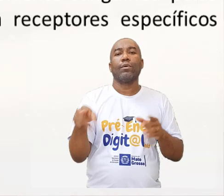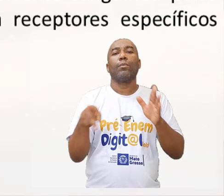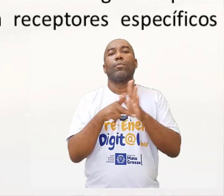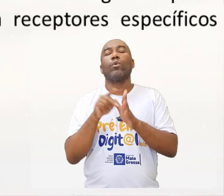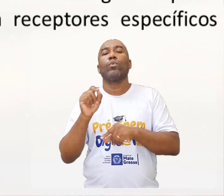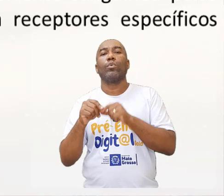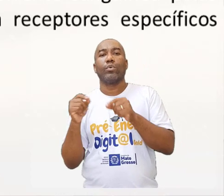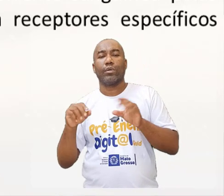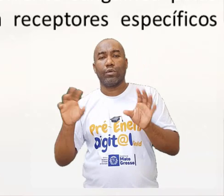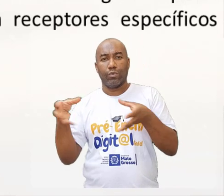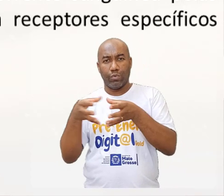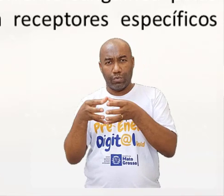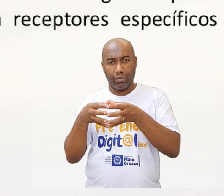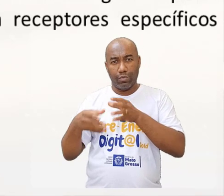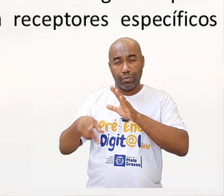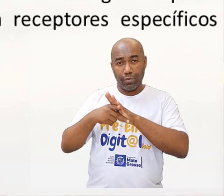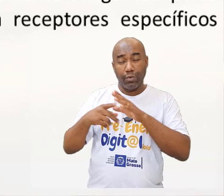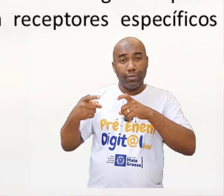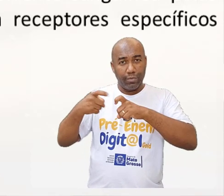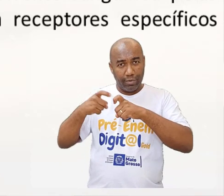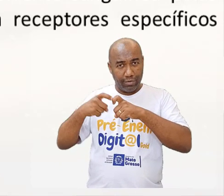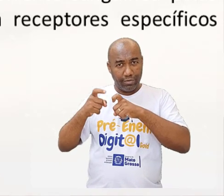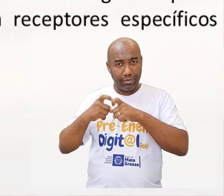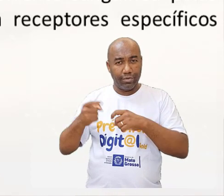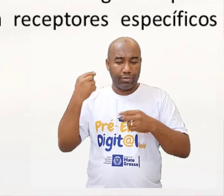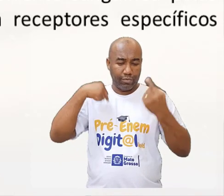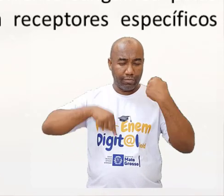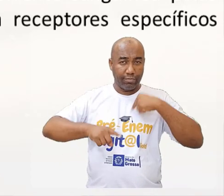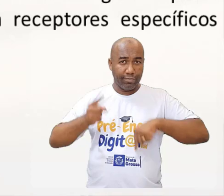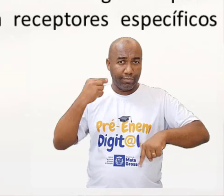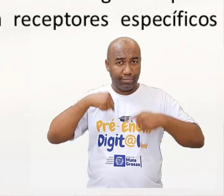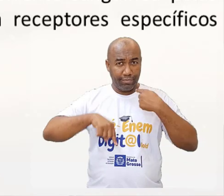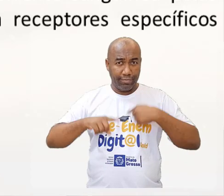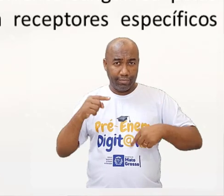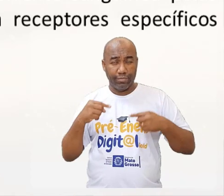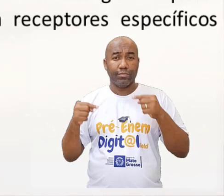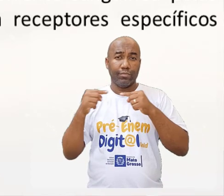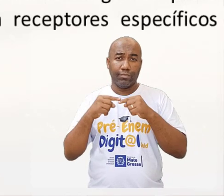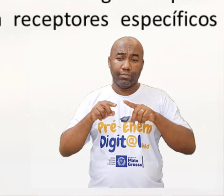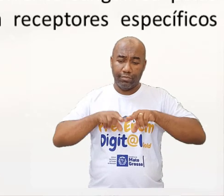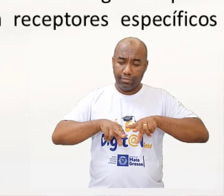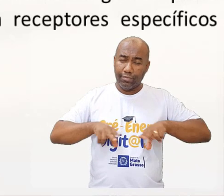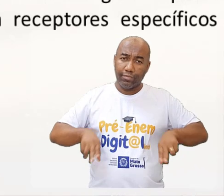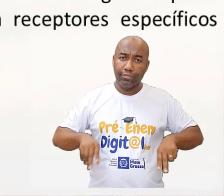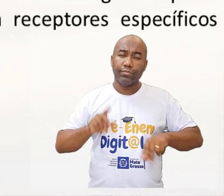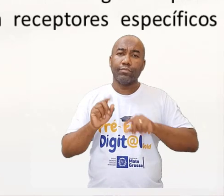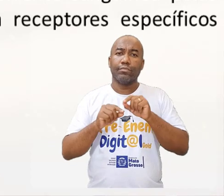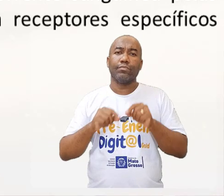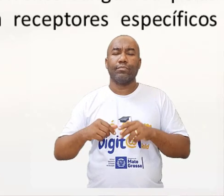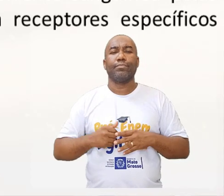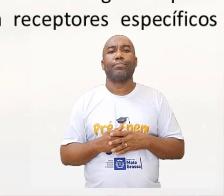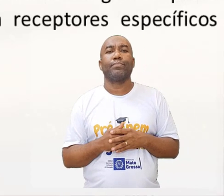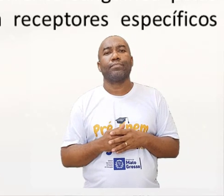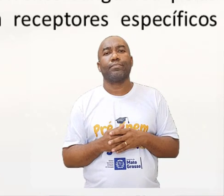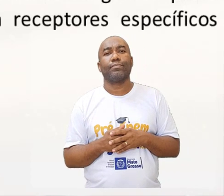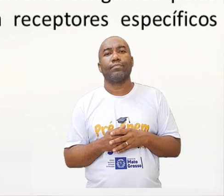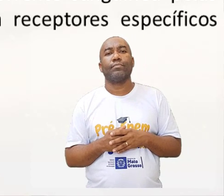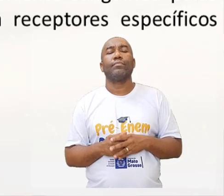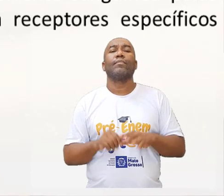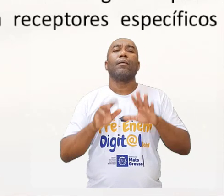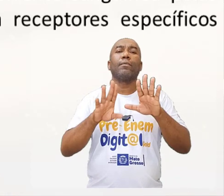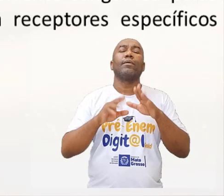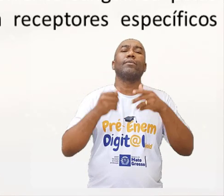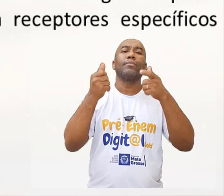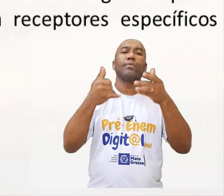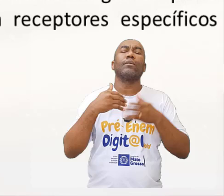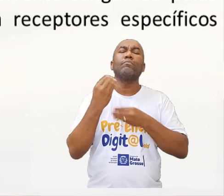endocrinologia é o estudo das glândulas endócrinas e de seus respectivos hormônios. A questão